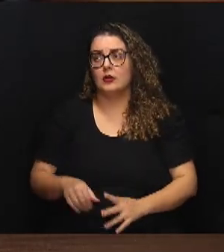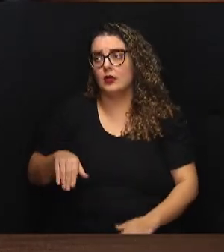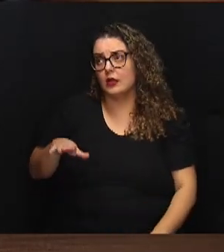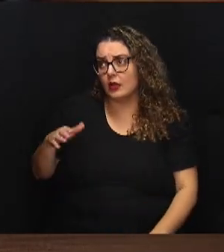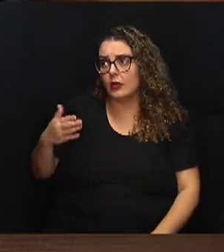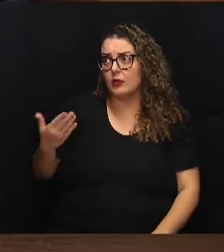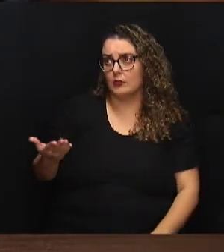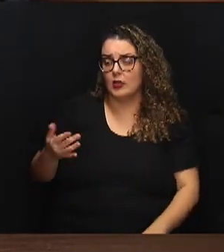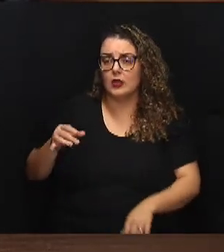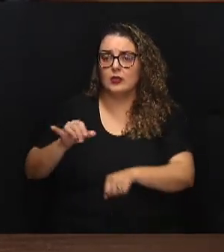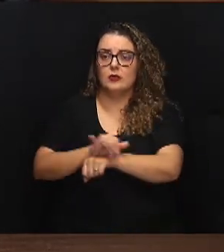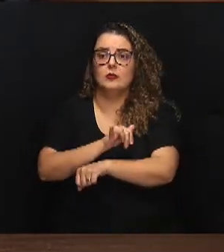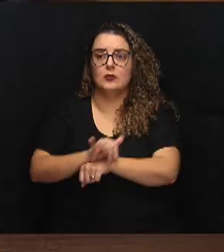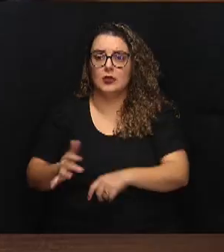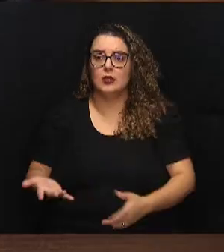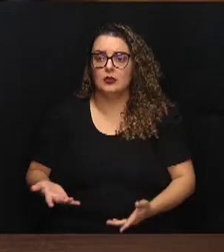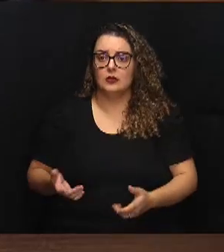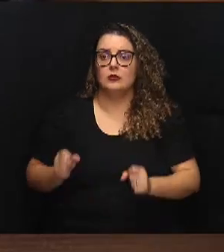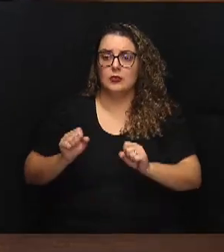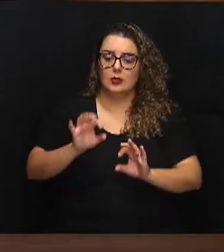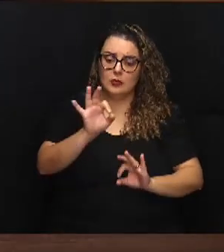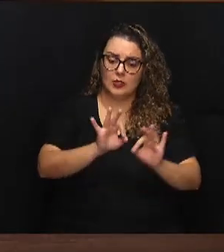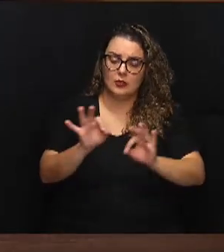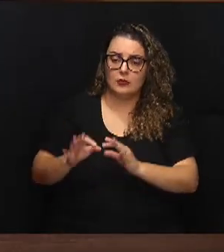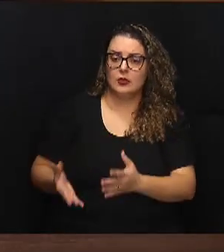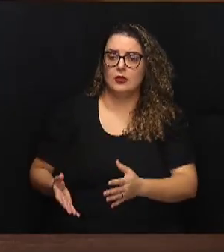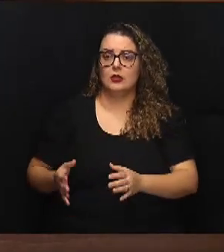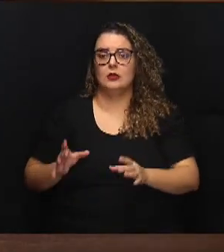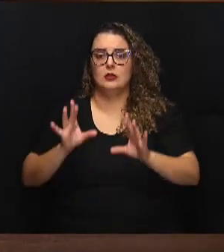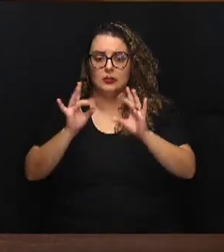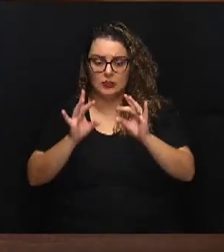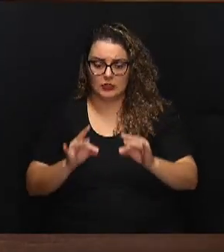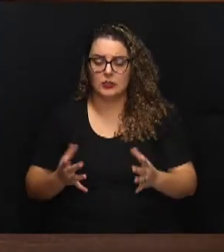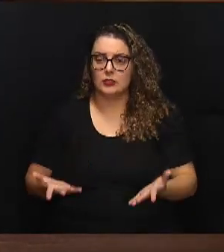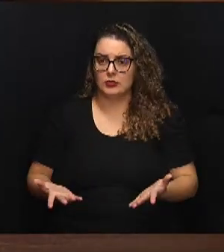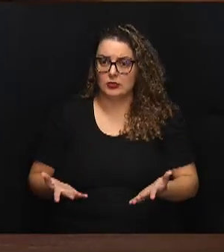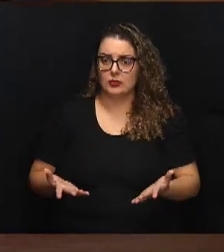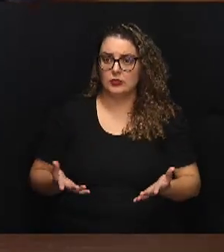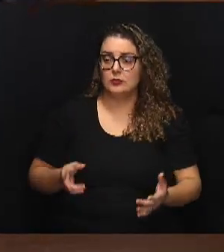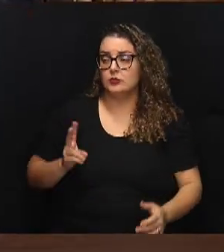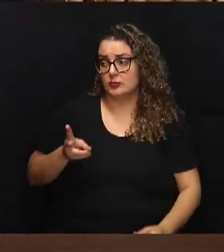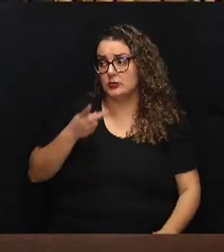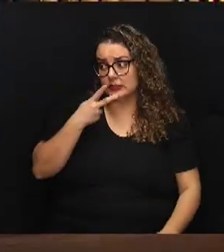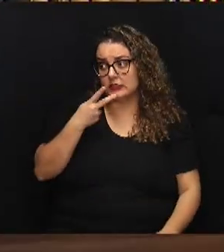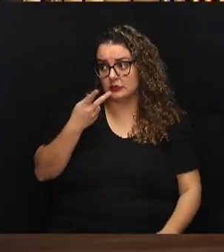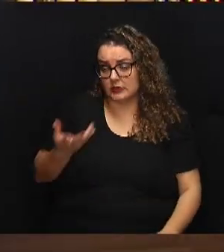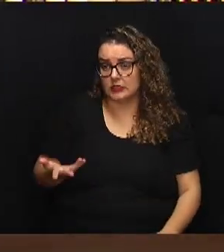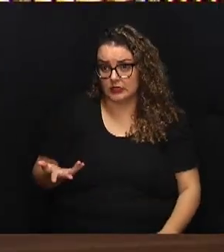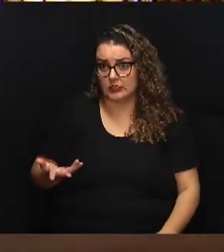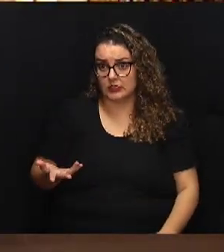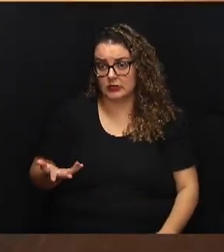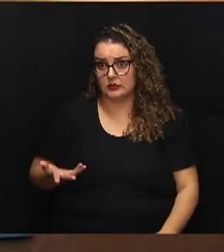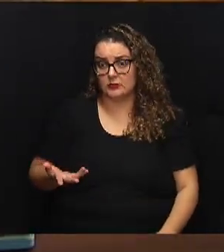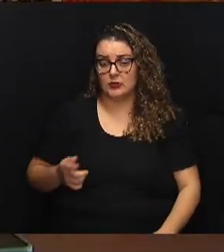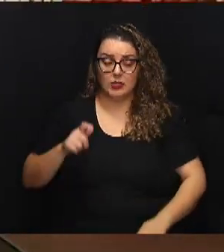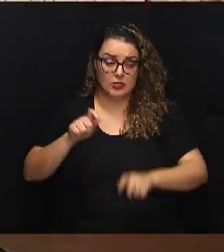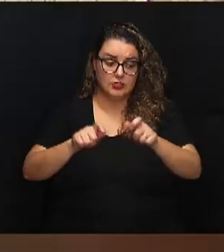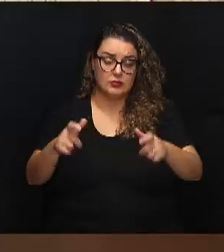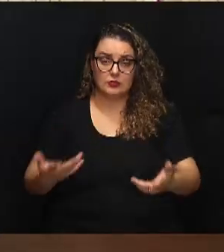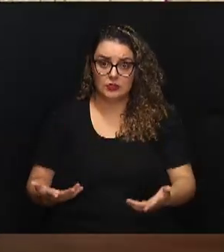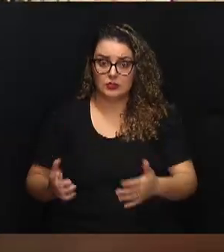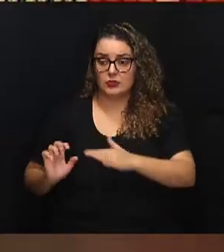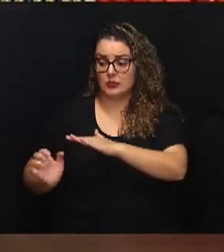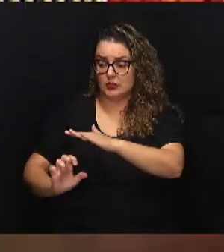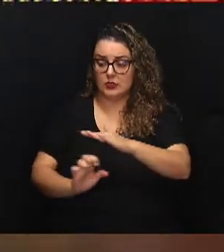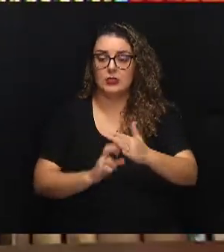uma ferramenta para poder se planejar, poder se organizar, né? O que sempre falamos que as pessoas e as